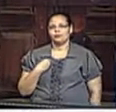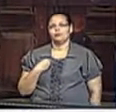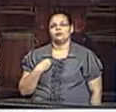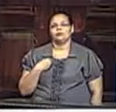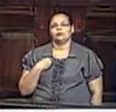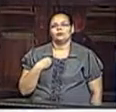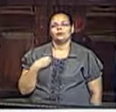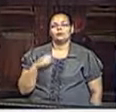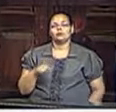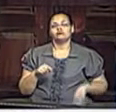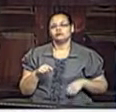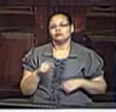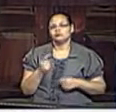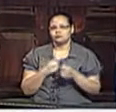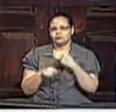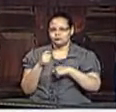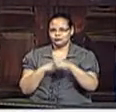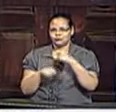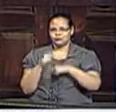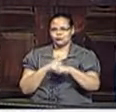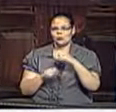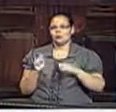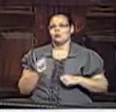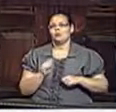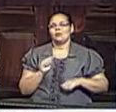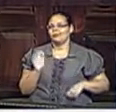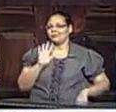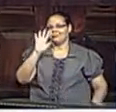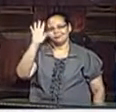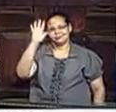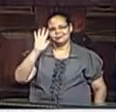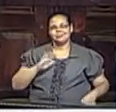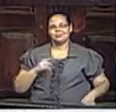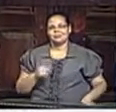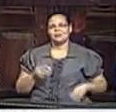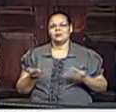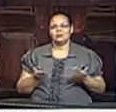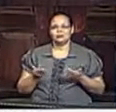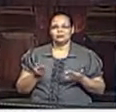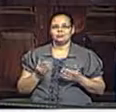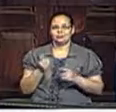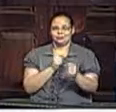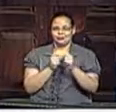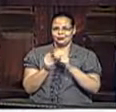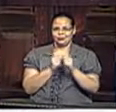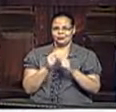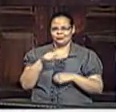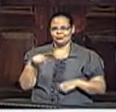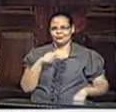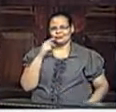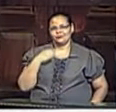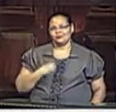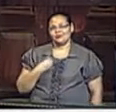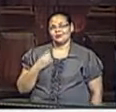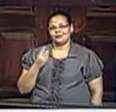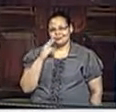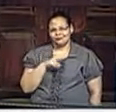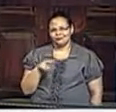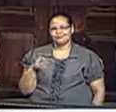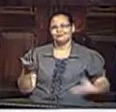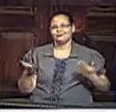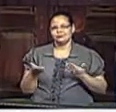custos administrativos são mais altos, ainda mais no momento de retração econômica que nós